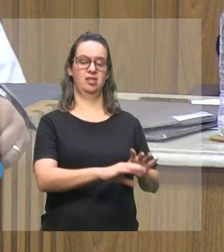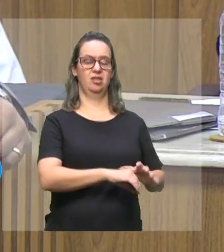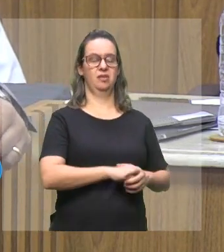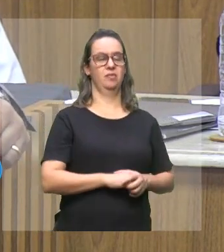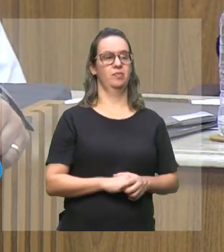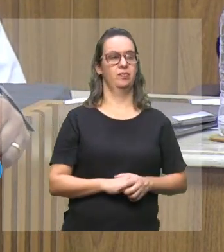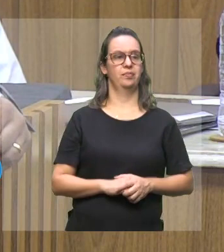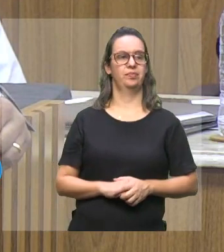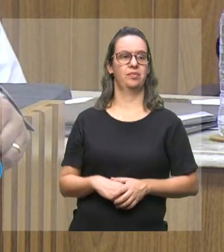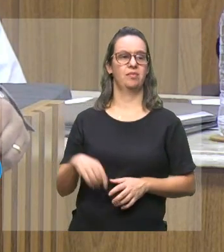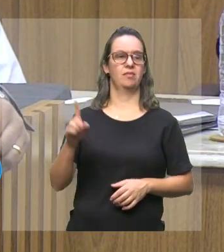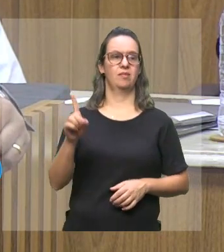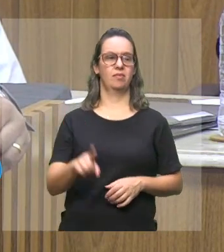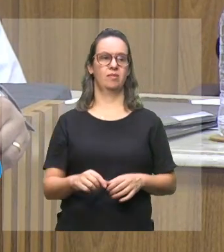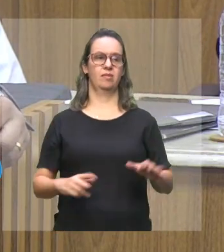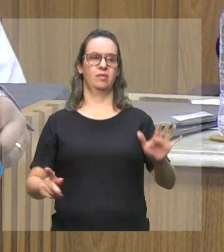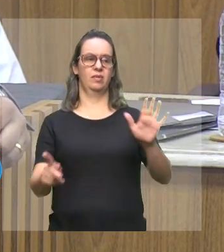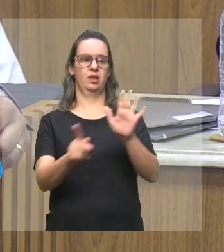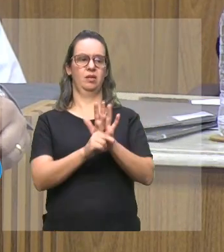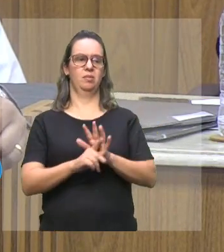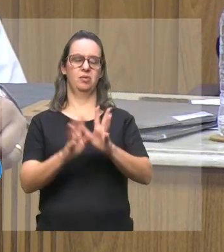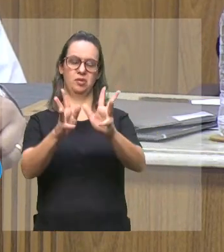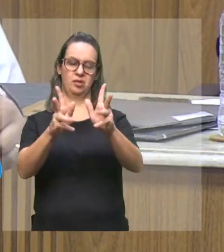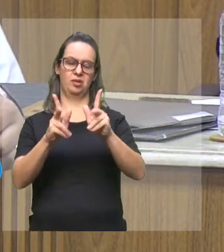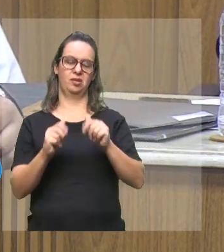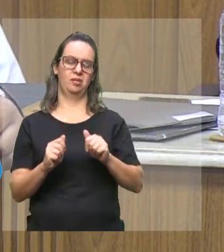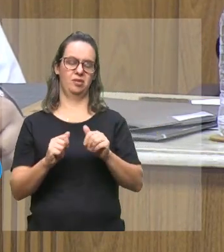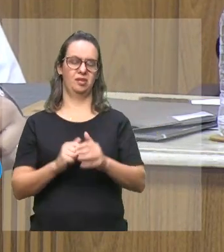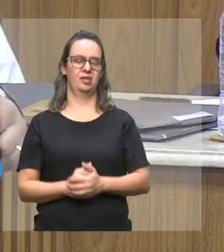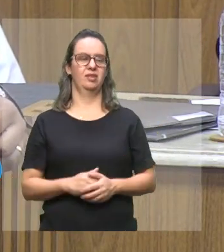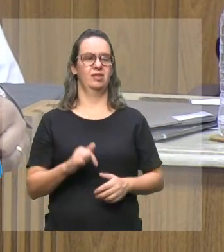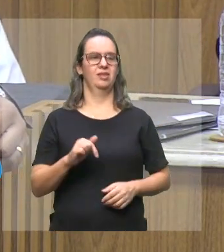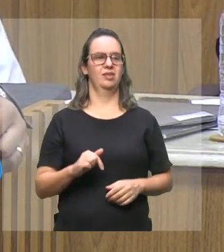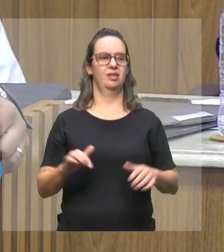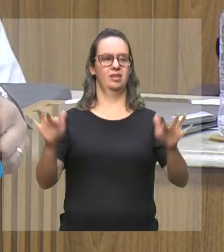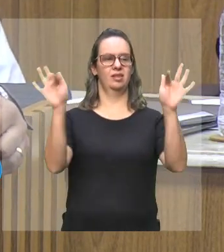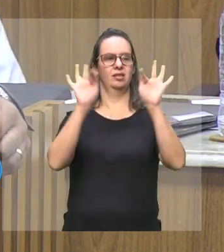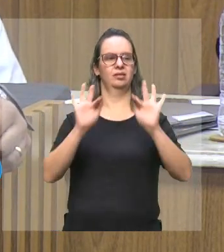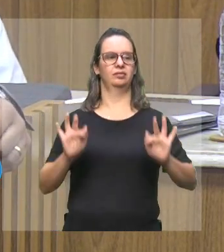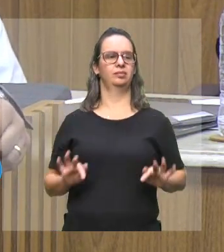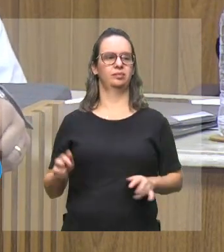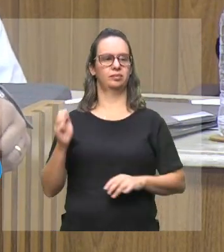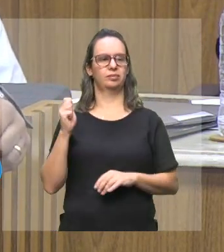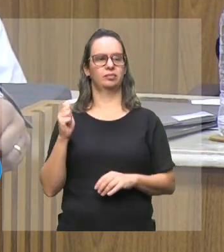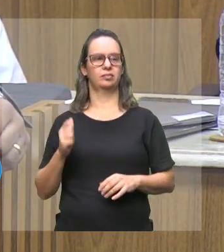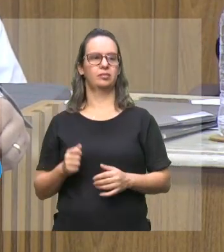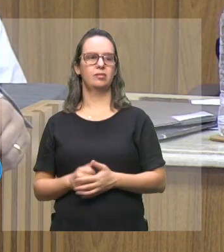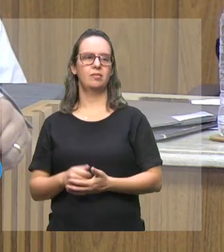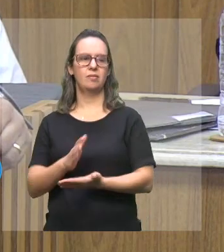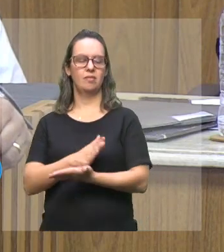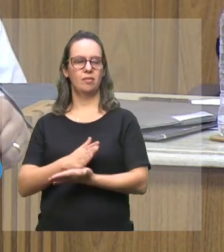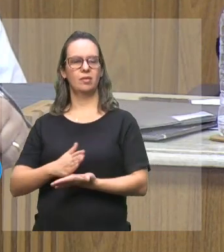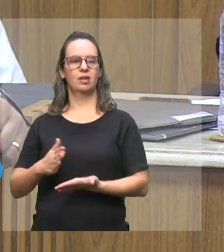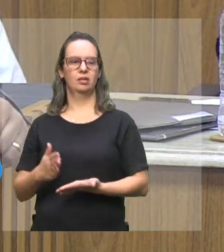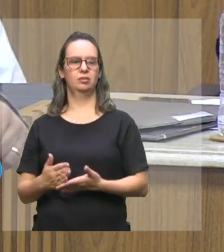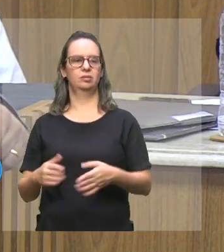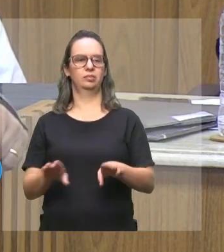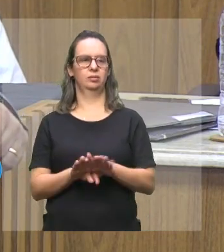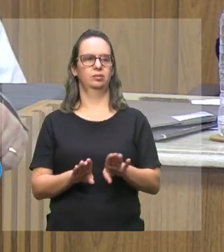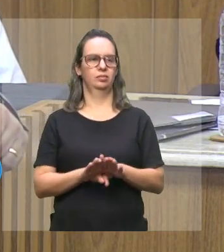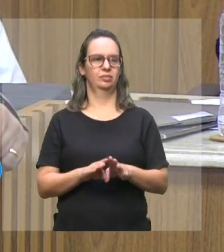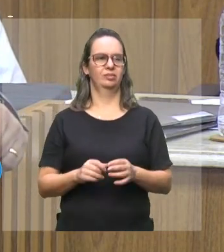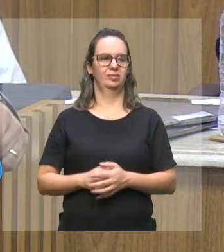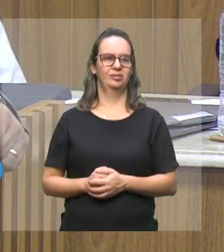Então, é um projeto maravilhoso, e nós ficamos muito felizes que a Assis entra nesse cenário também entra nessa briga